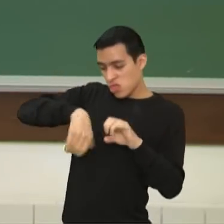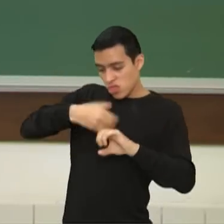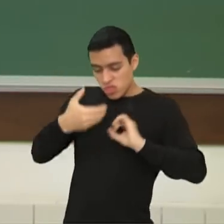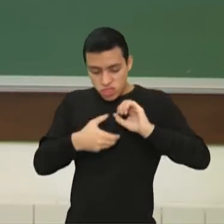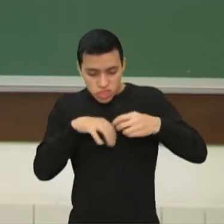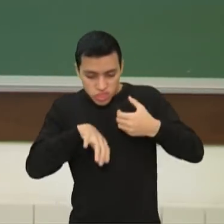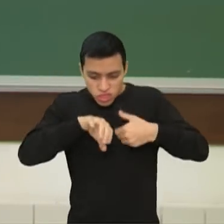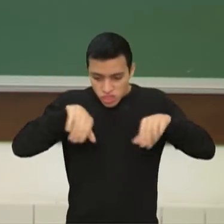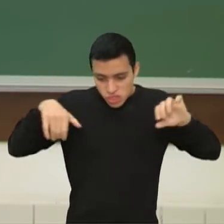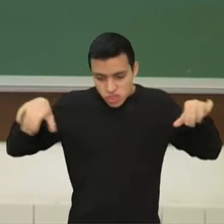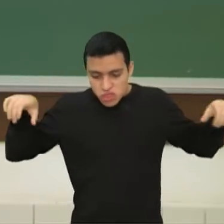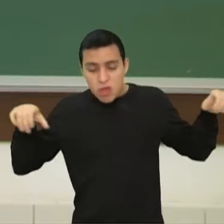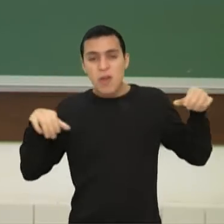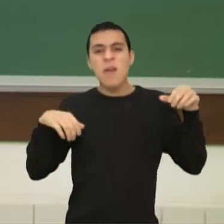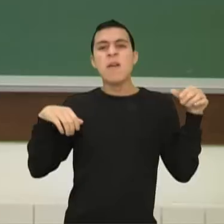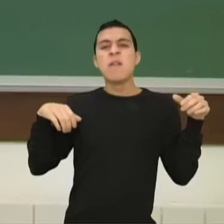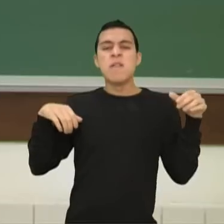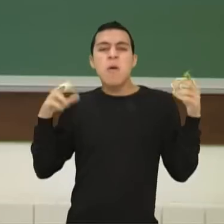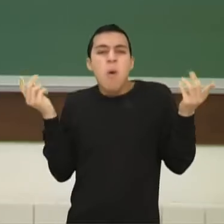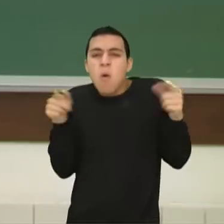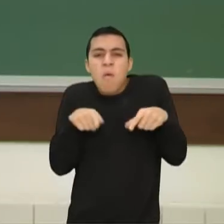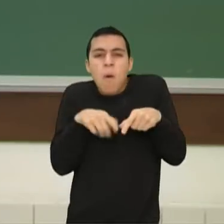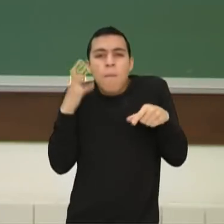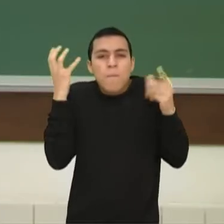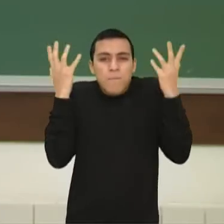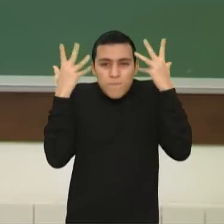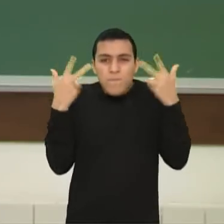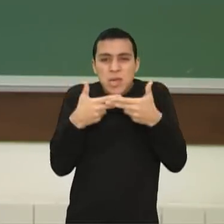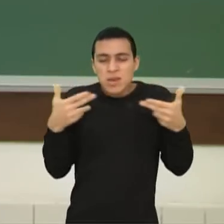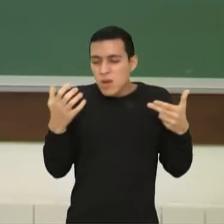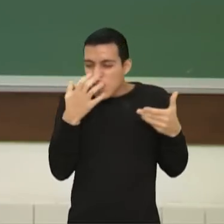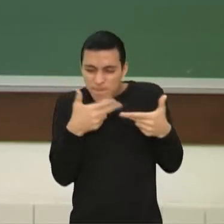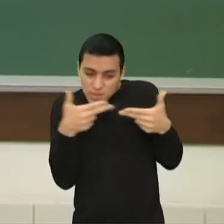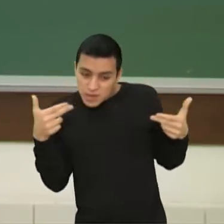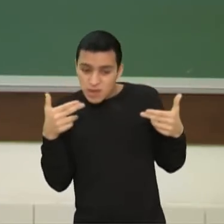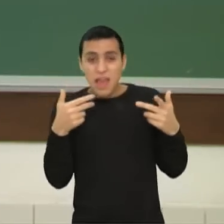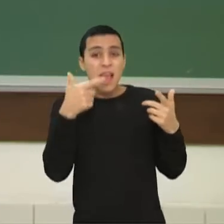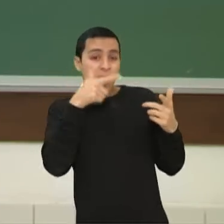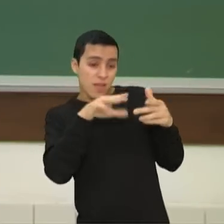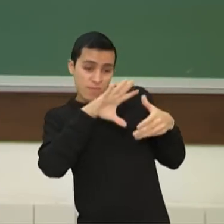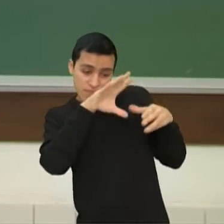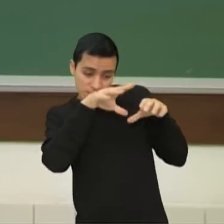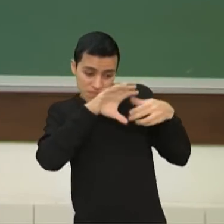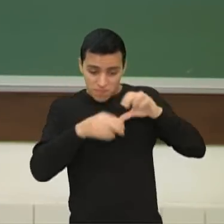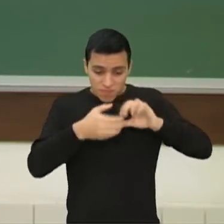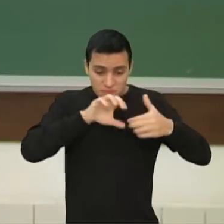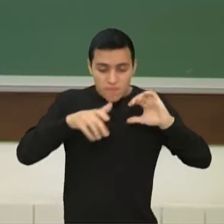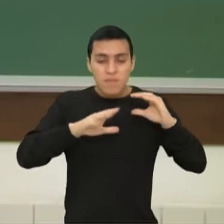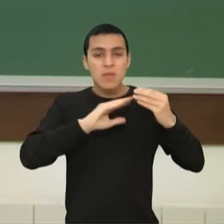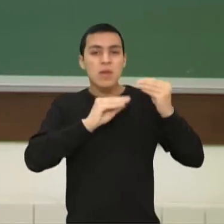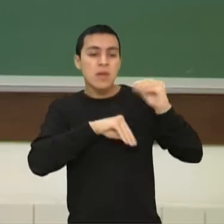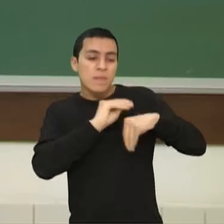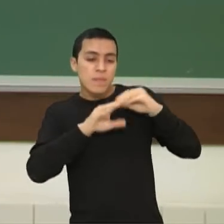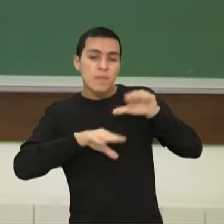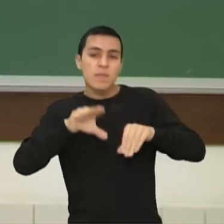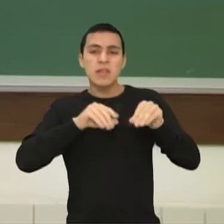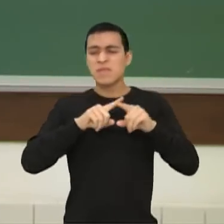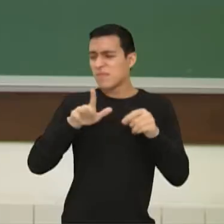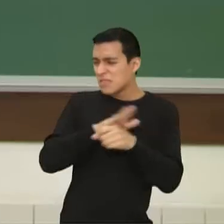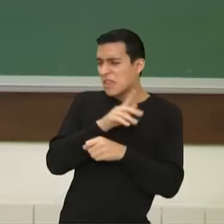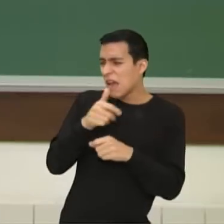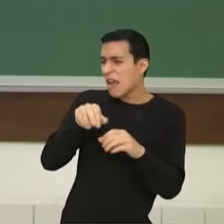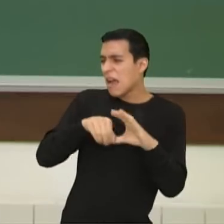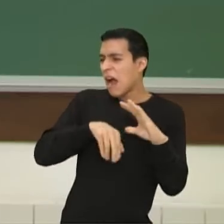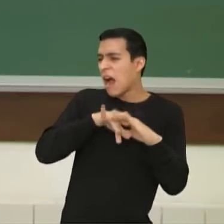bexiga? Então ele consegue moldar este material e dar uma forma. Mas ele não está preenchido com